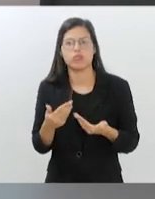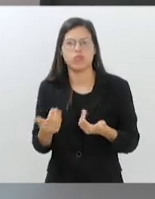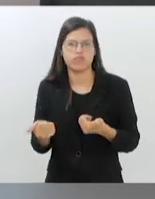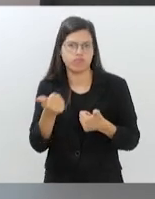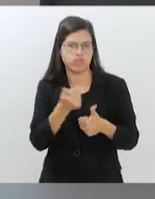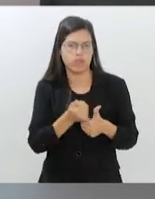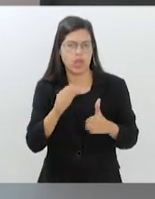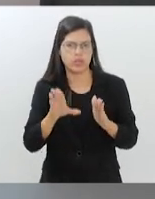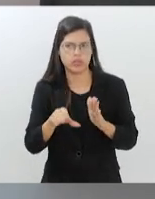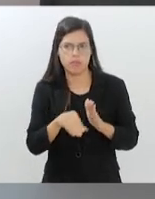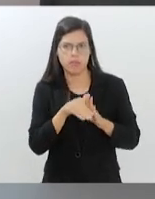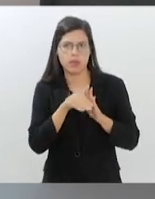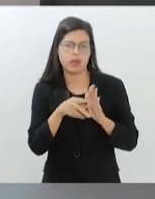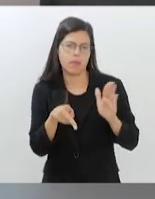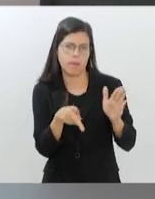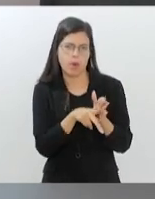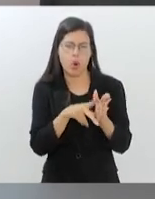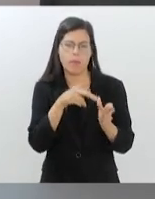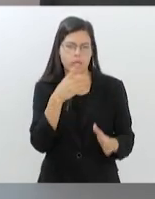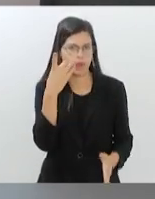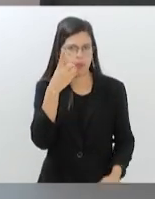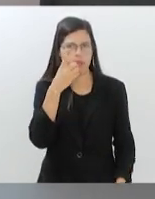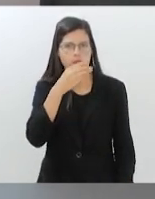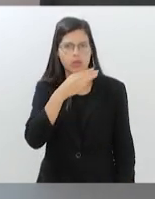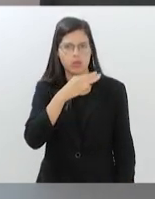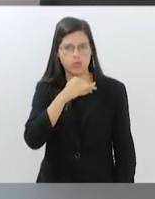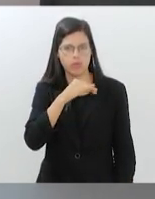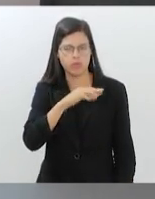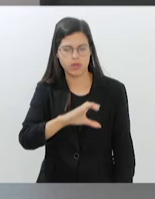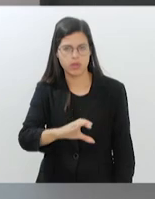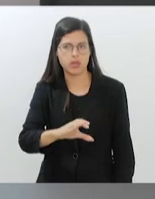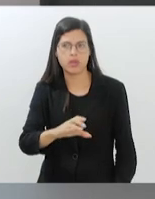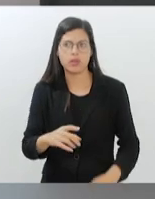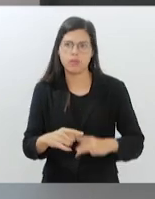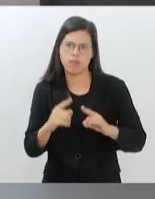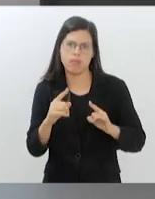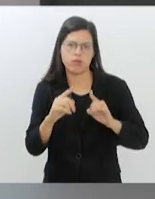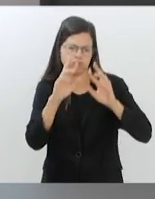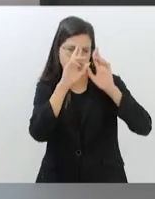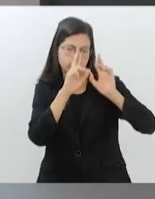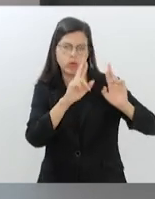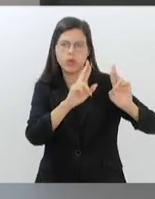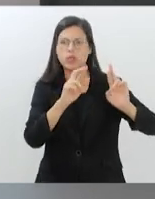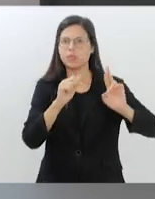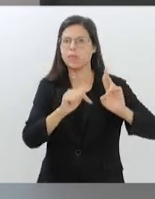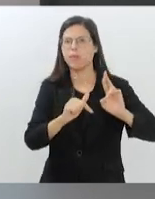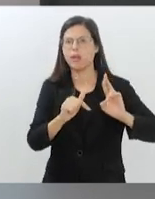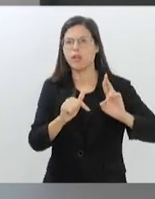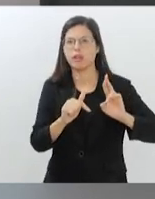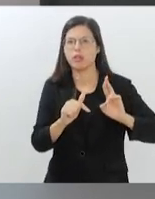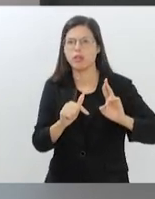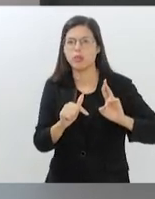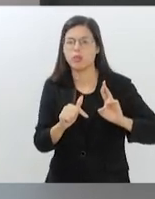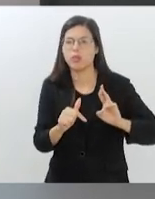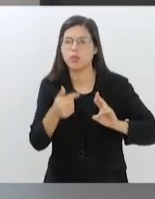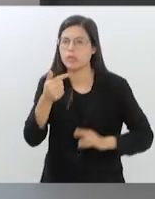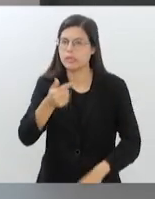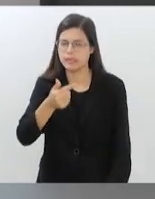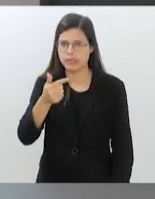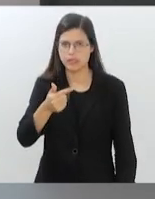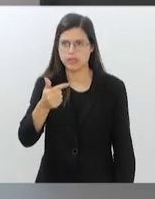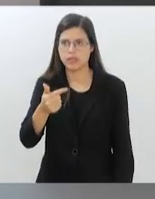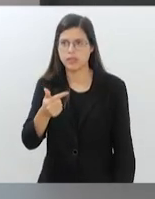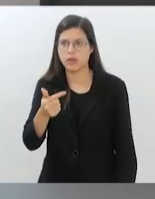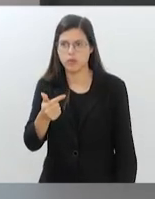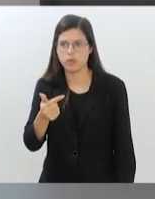as emendas são doink Mas com toda a venia e ele não vai ficar aborrecido comigo em segunda